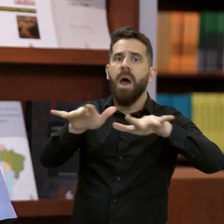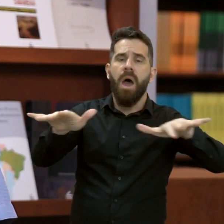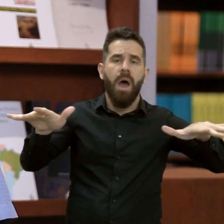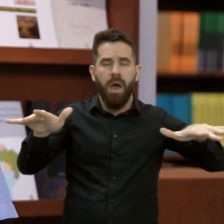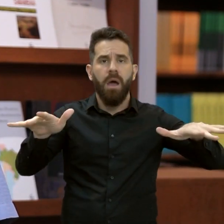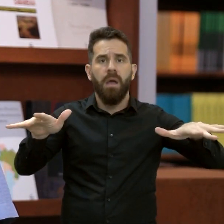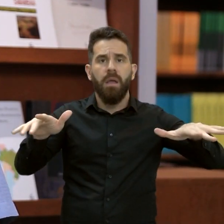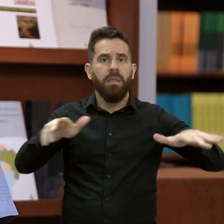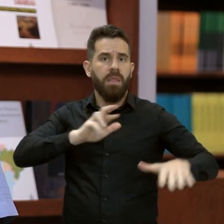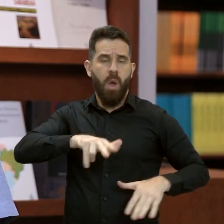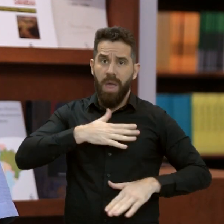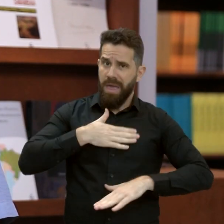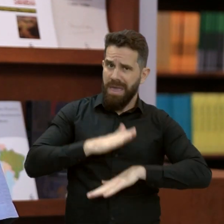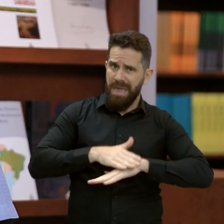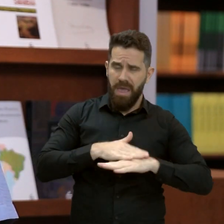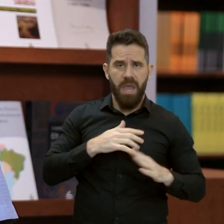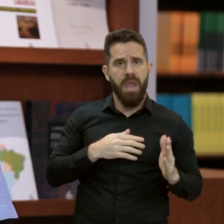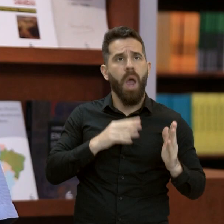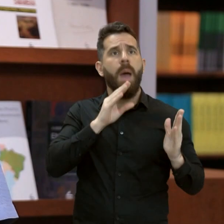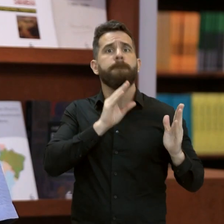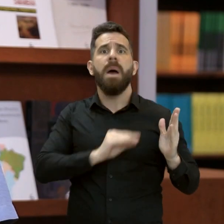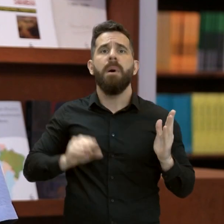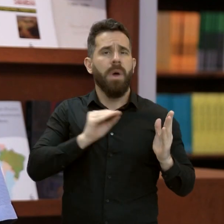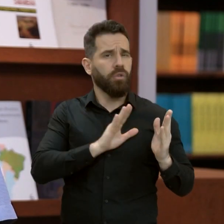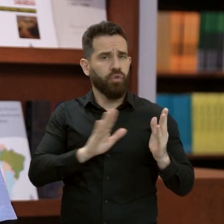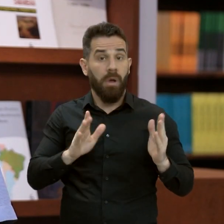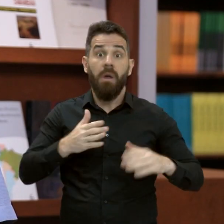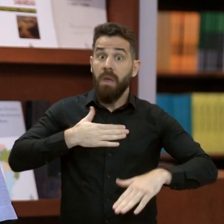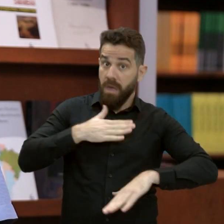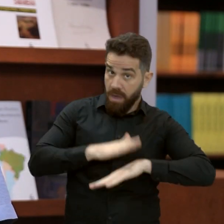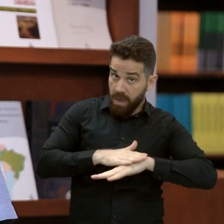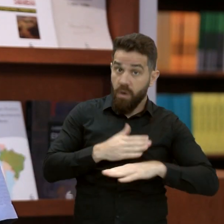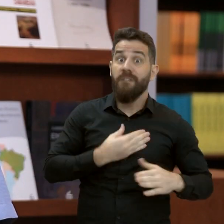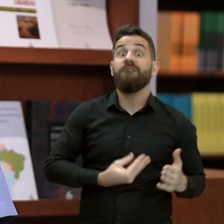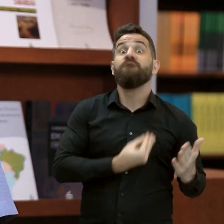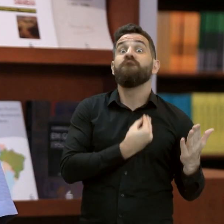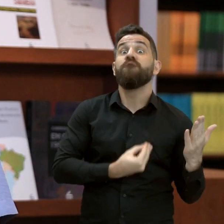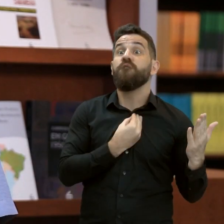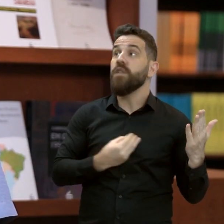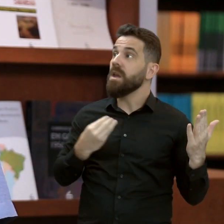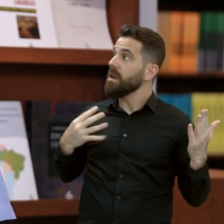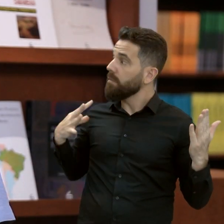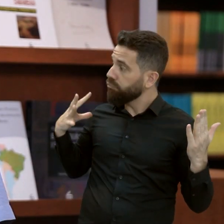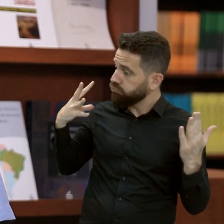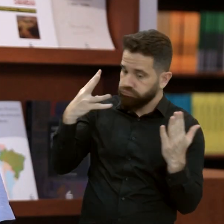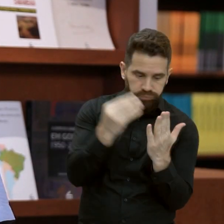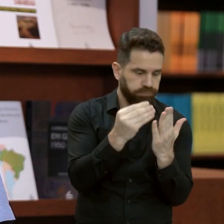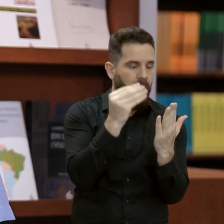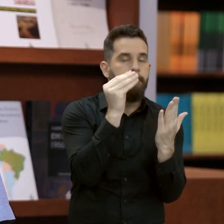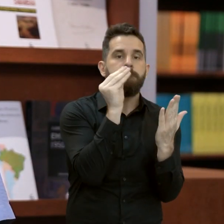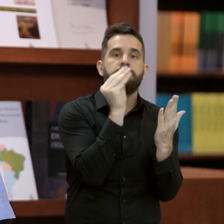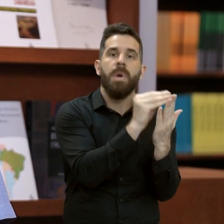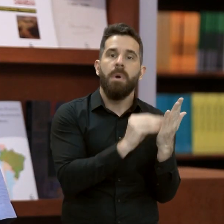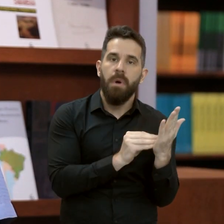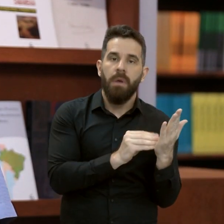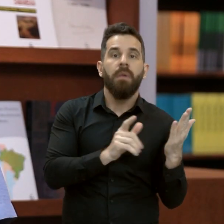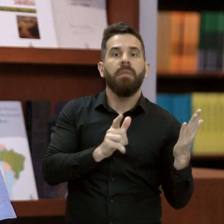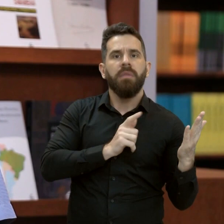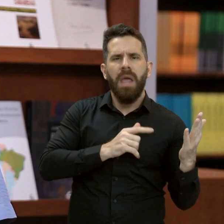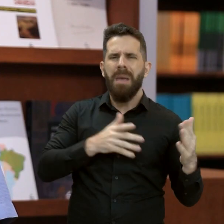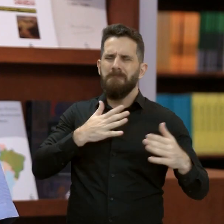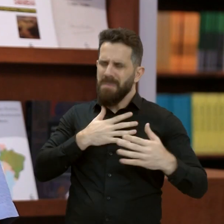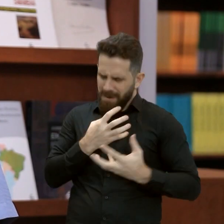soou. Fazer os poemas através da vida é pegar em meus gritos emudecidos para